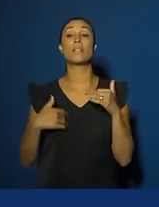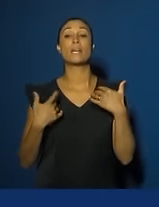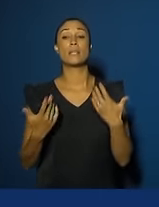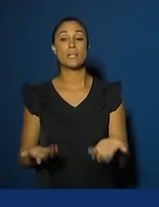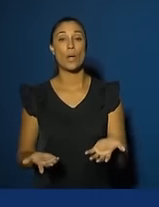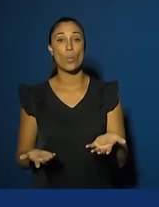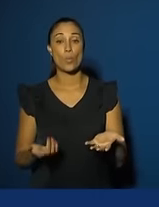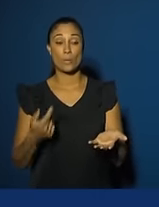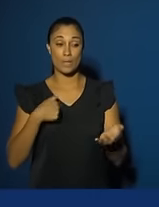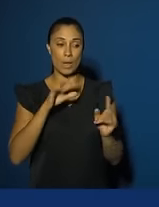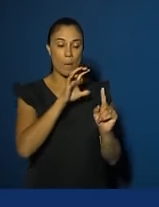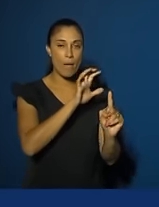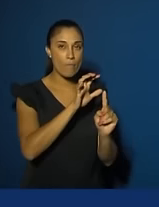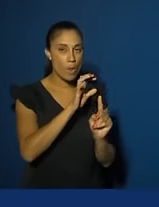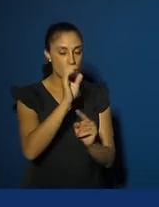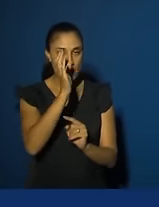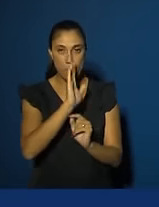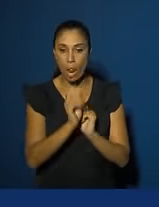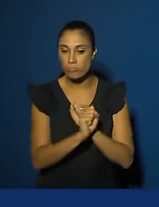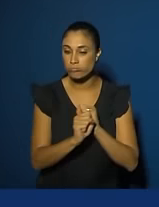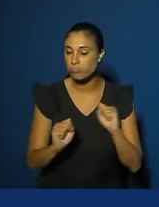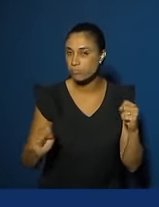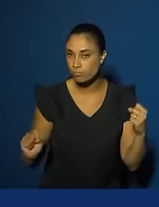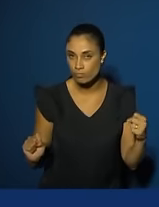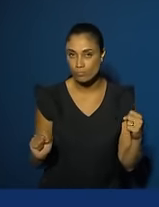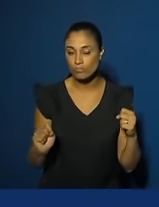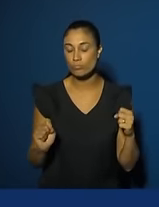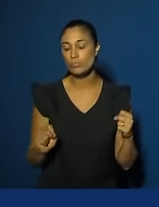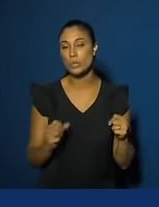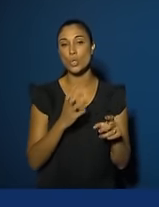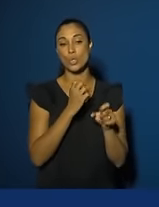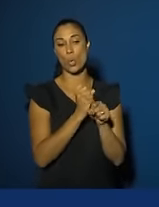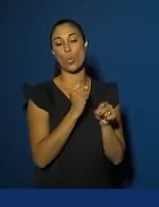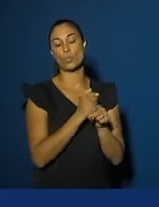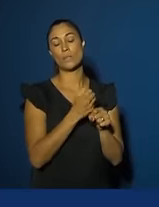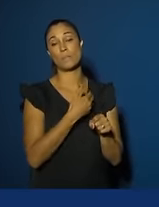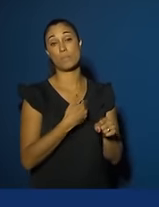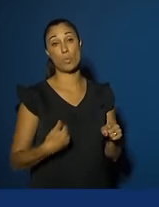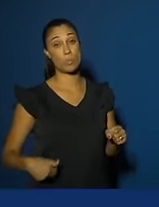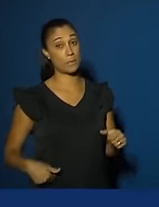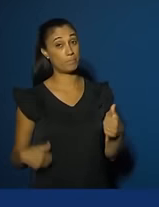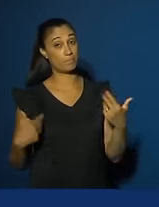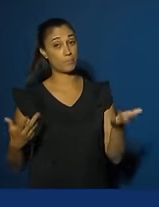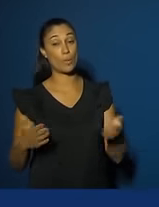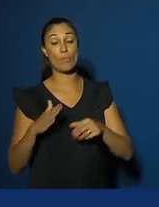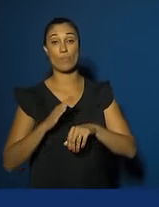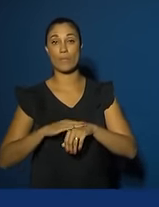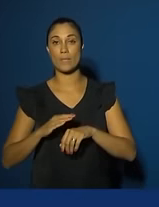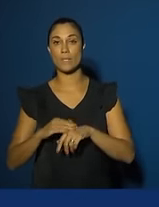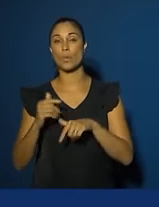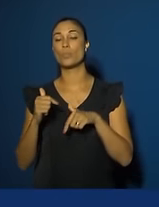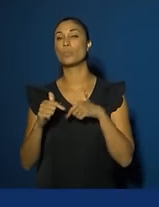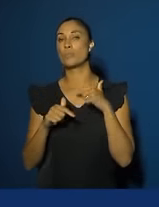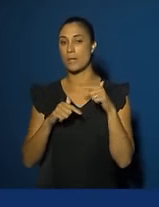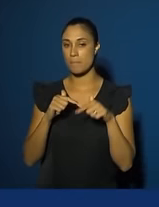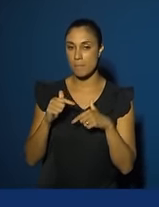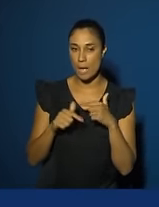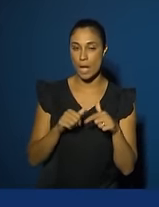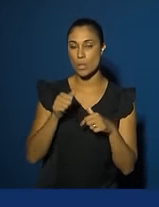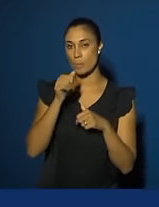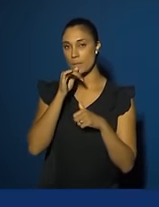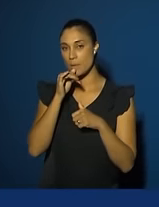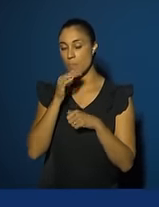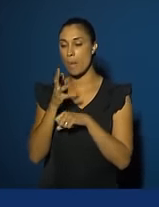tem um impacto enorme né no nas contas públicas então fazer o trabalho de né